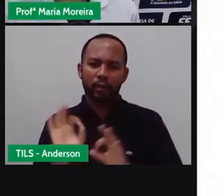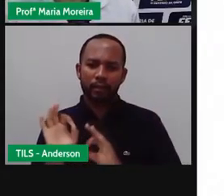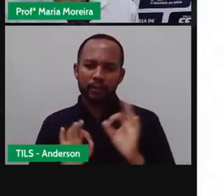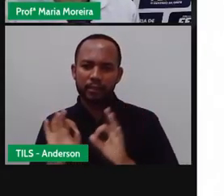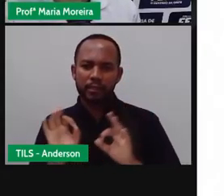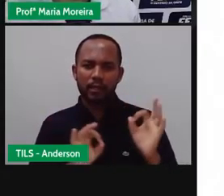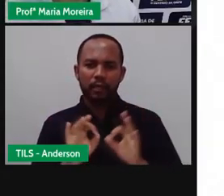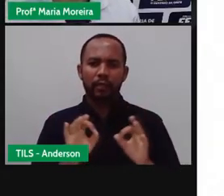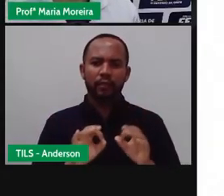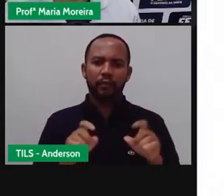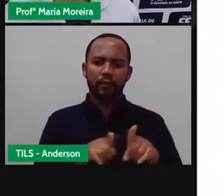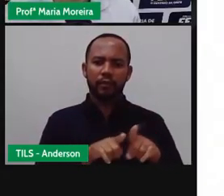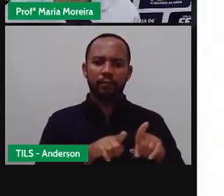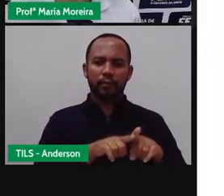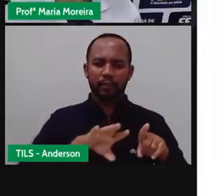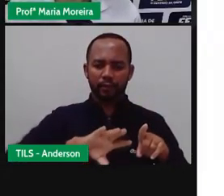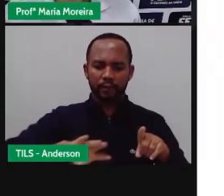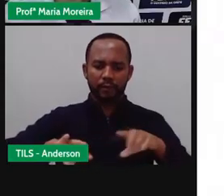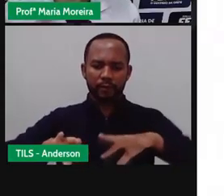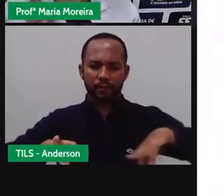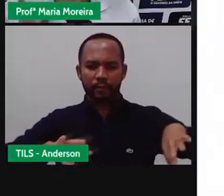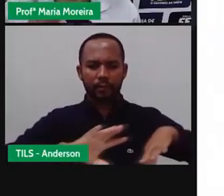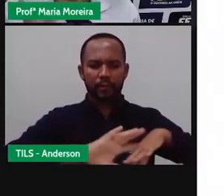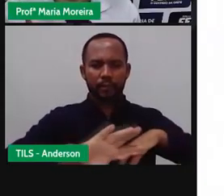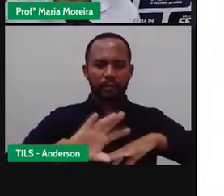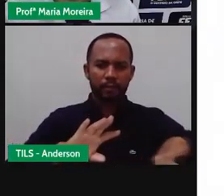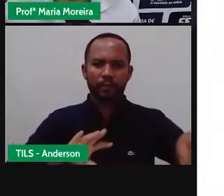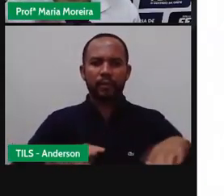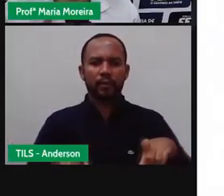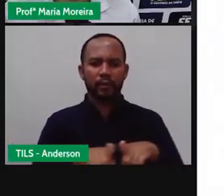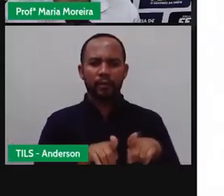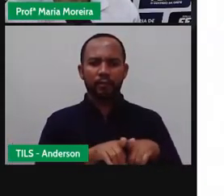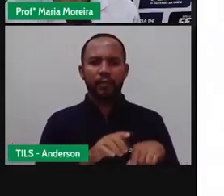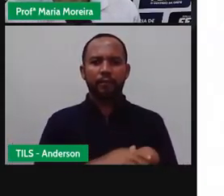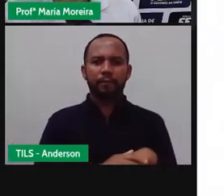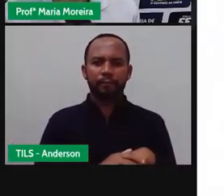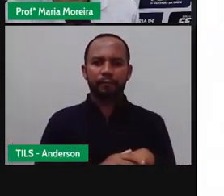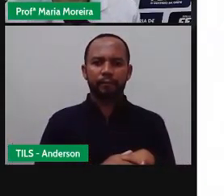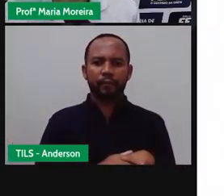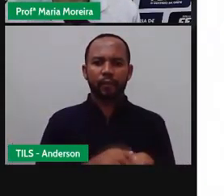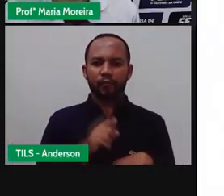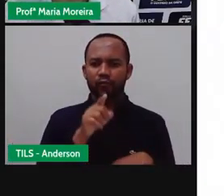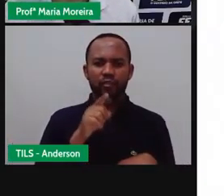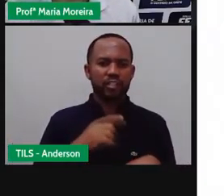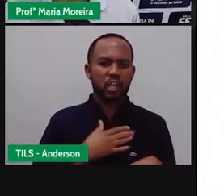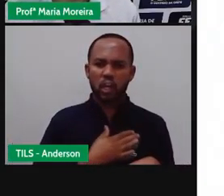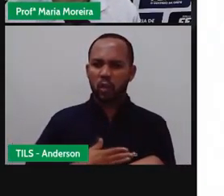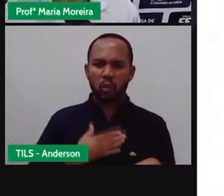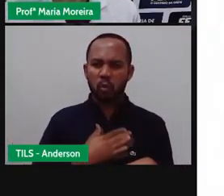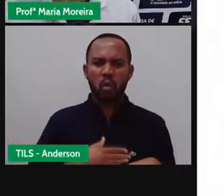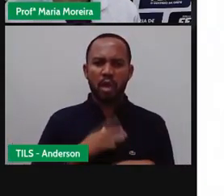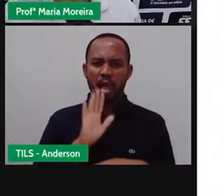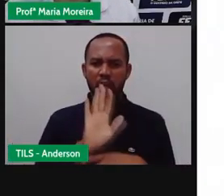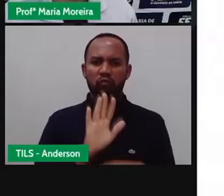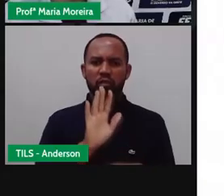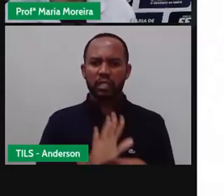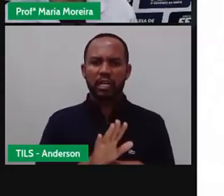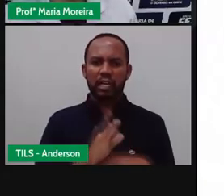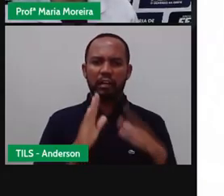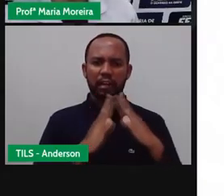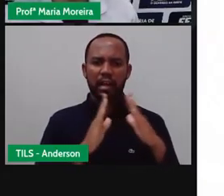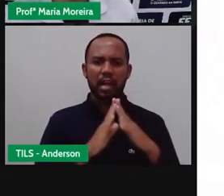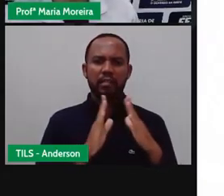que elas dividem as tarefas. Olha, aí fica uma dica, né, para vocês aí que não gostam muito de ajudar em casa. Dividir